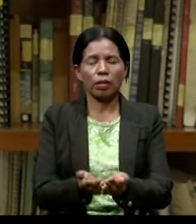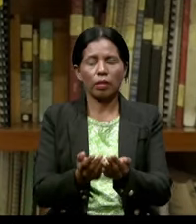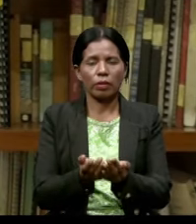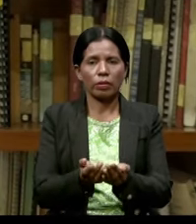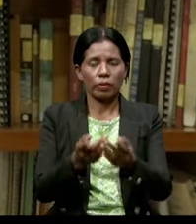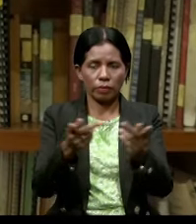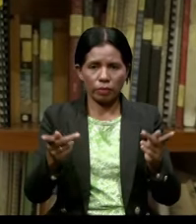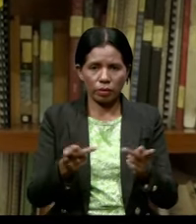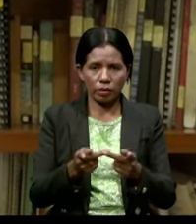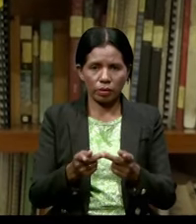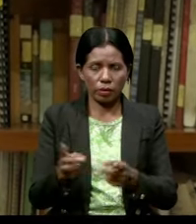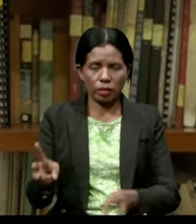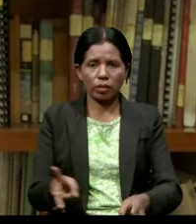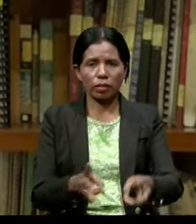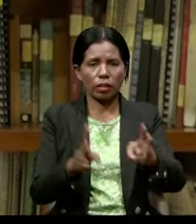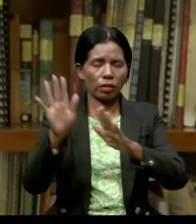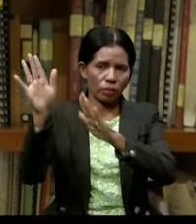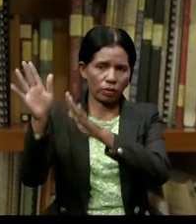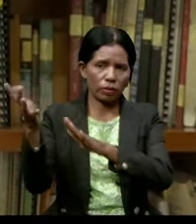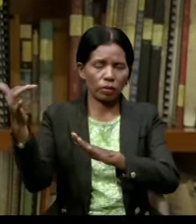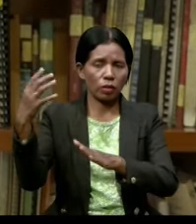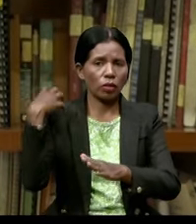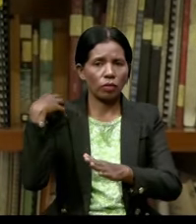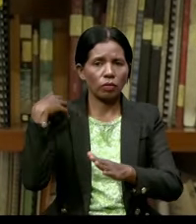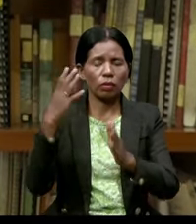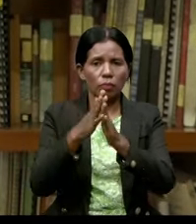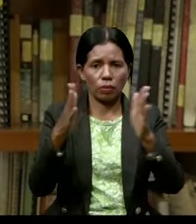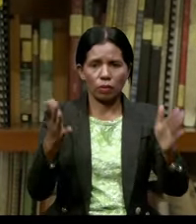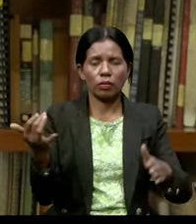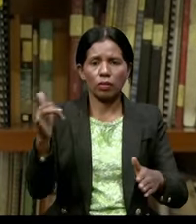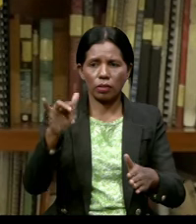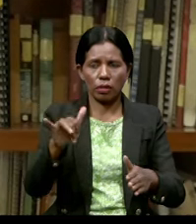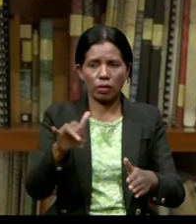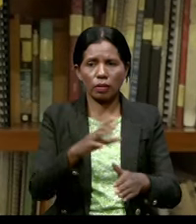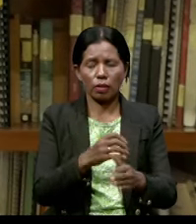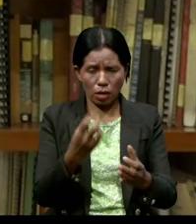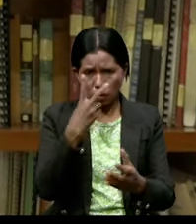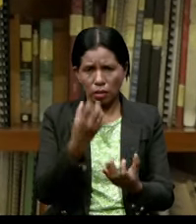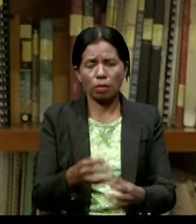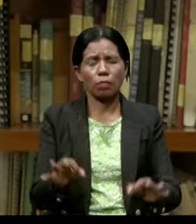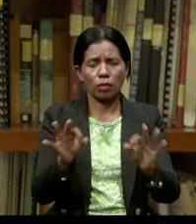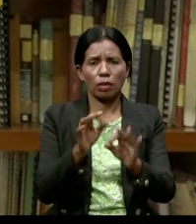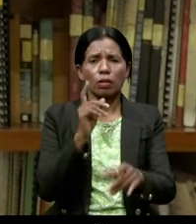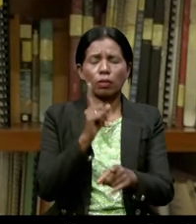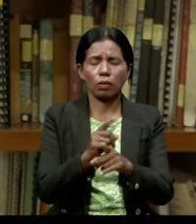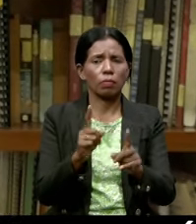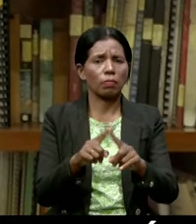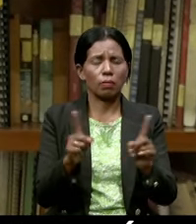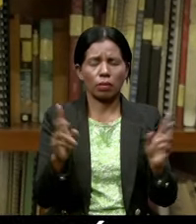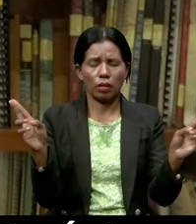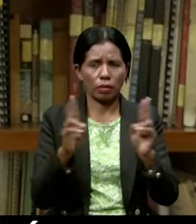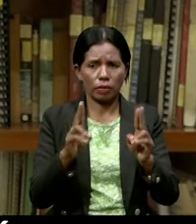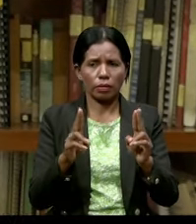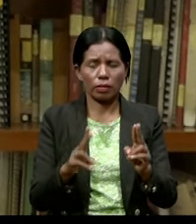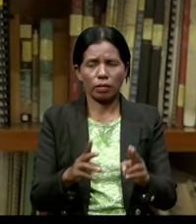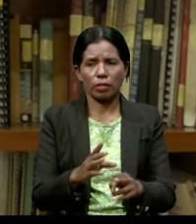estrada urbana sira, edifícios bobo sira, ou não encatac nem importante do nem, me bem nem lá urgente. Quanto nem